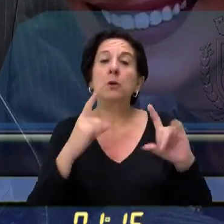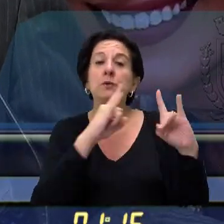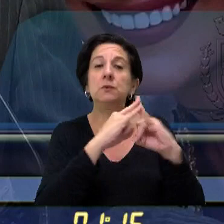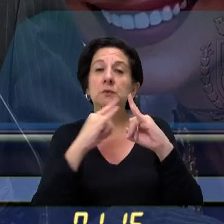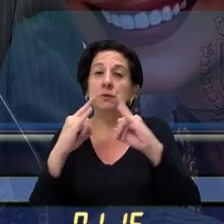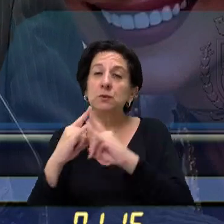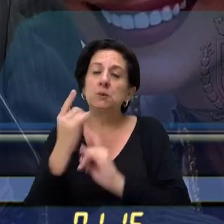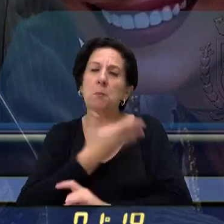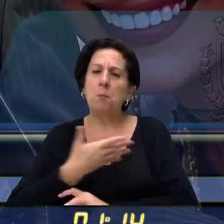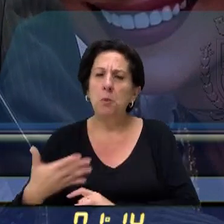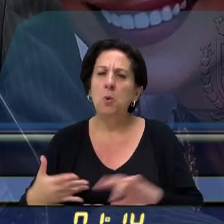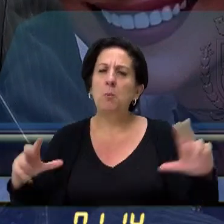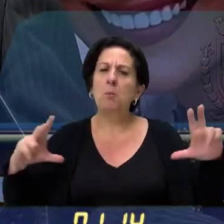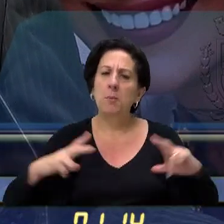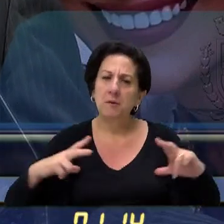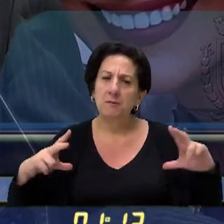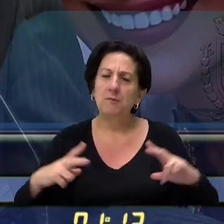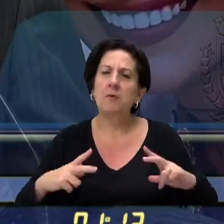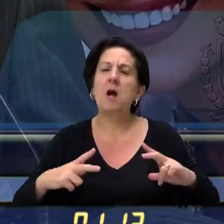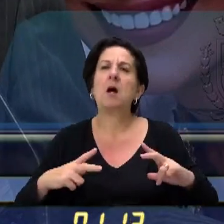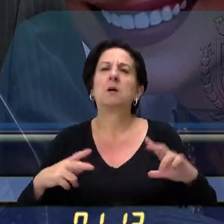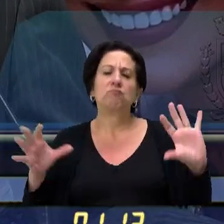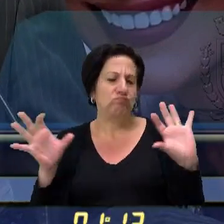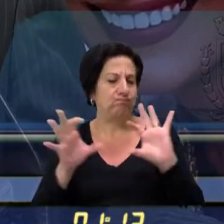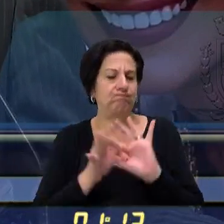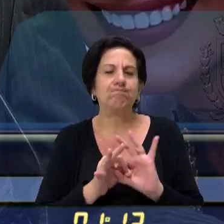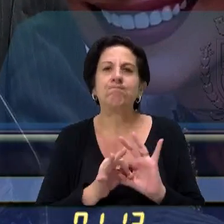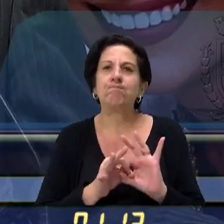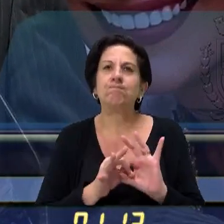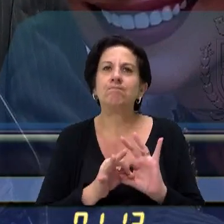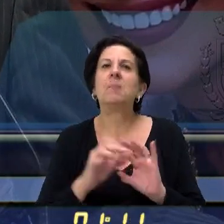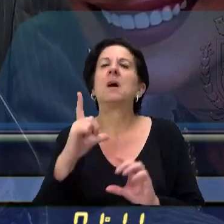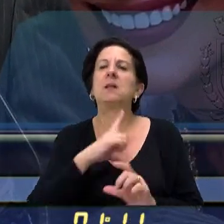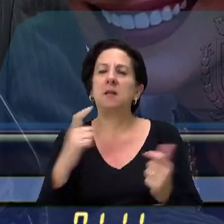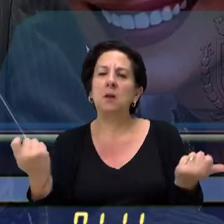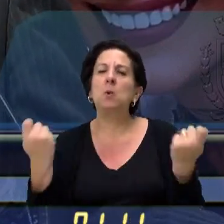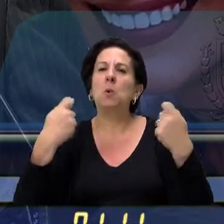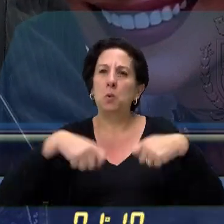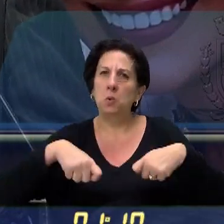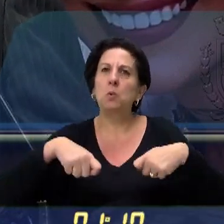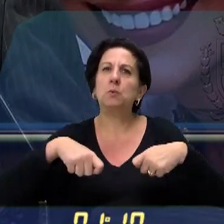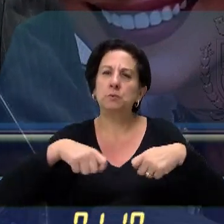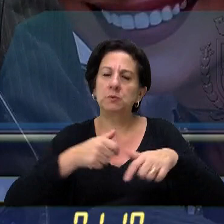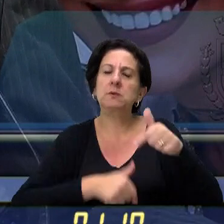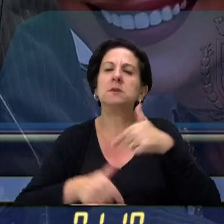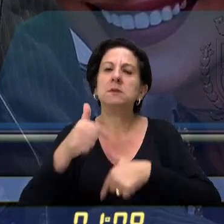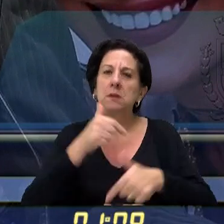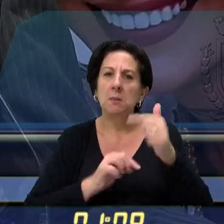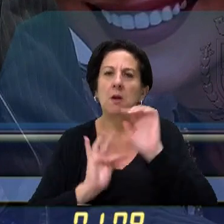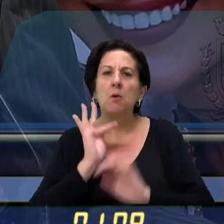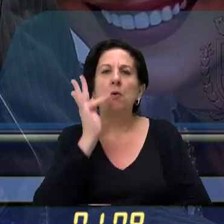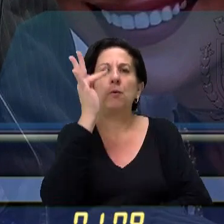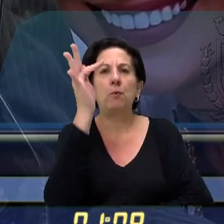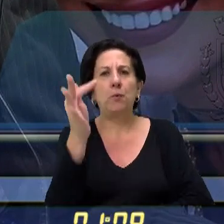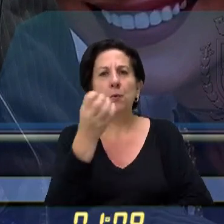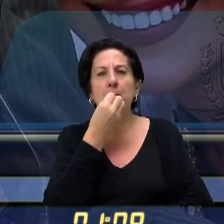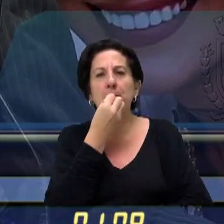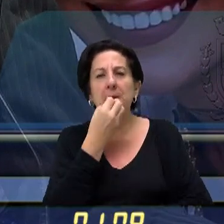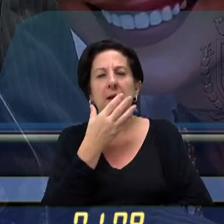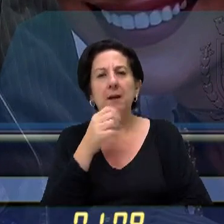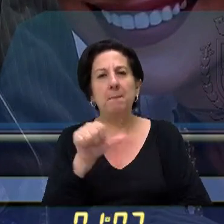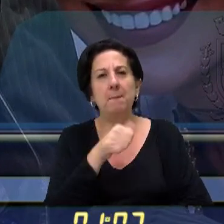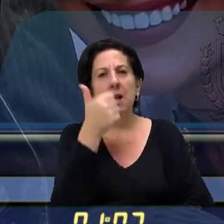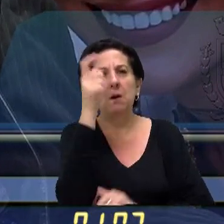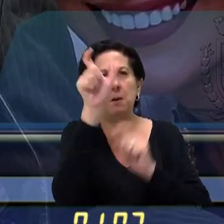instituições públicas, privadas, se abraçam, a gente tem condições de trabalhar um futuro bem melhor para a nossa